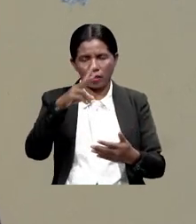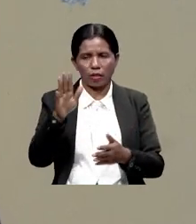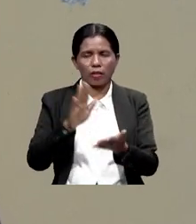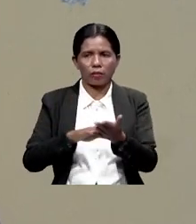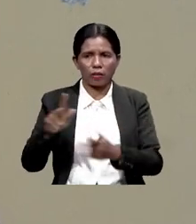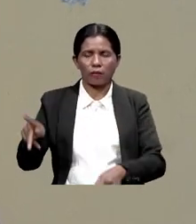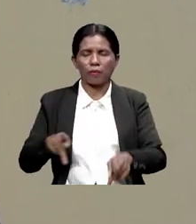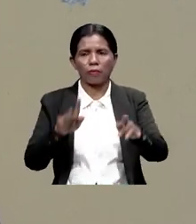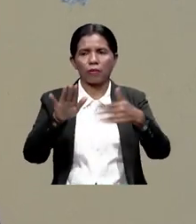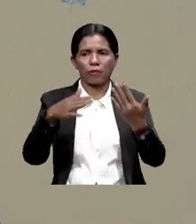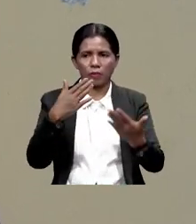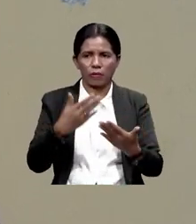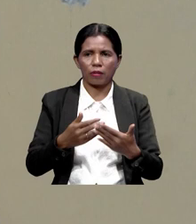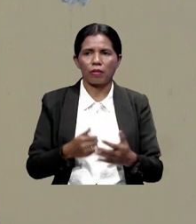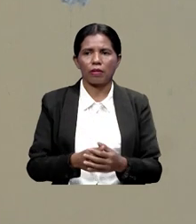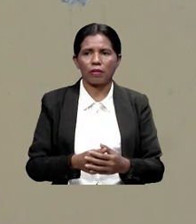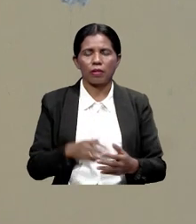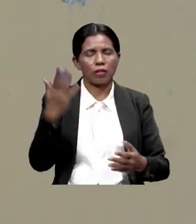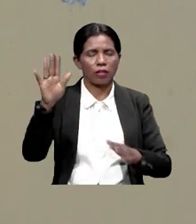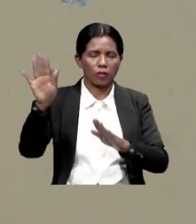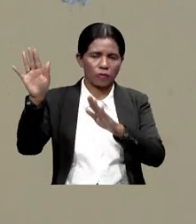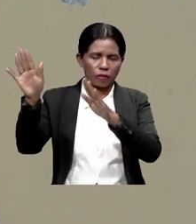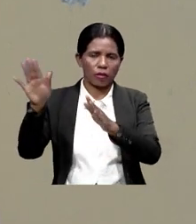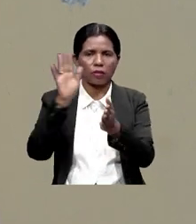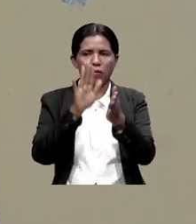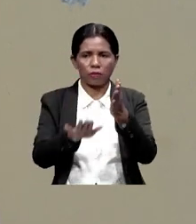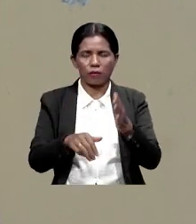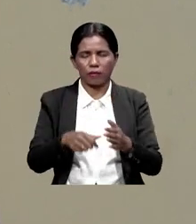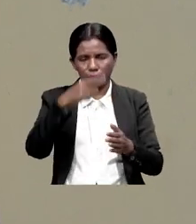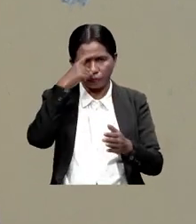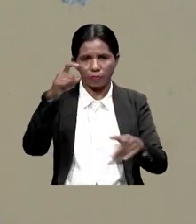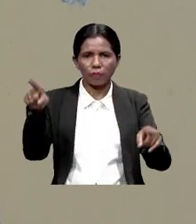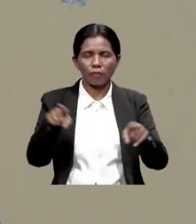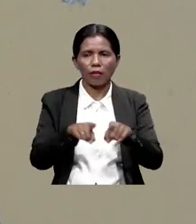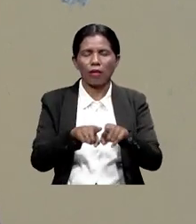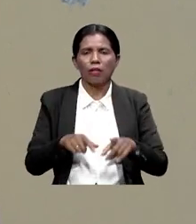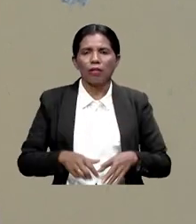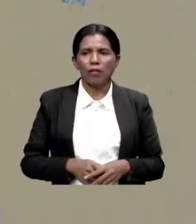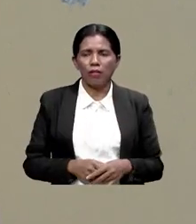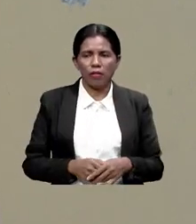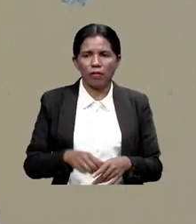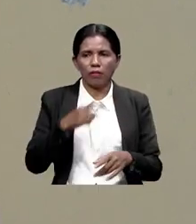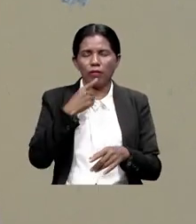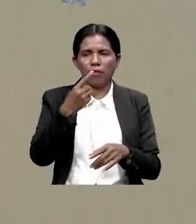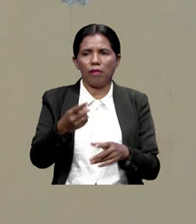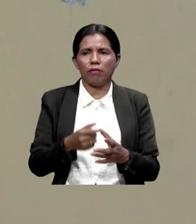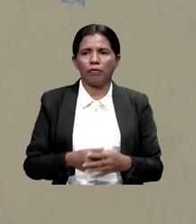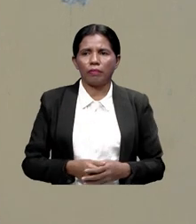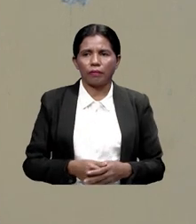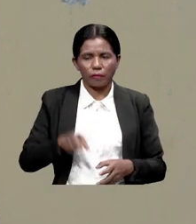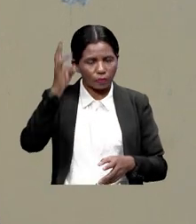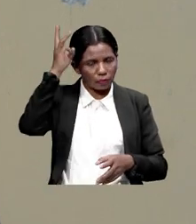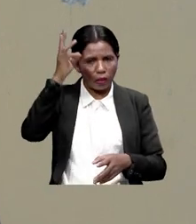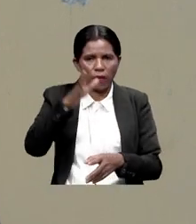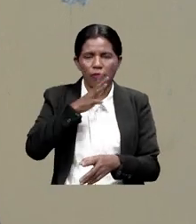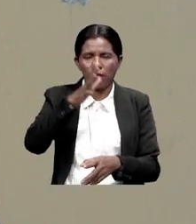sira, né, lilu ia forro né, menos, tamba hanesan dehan preocupação ina